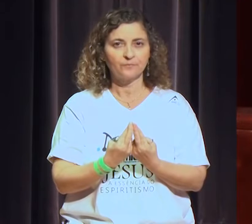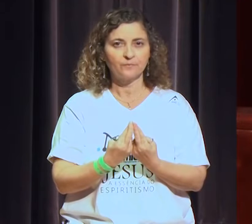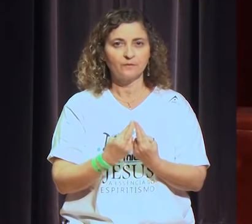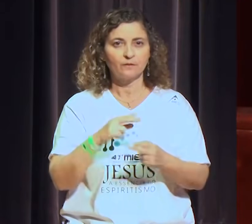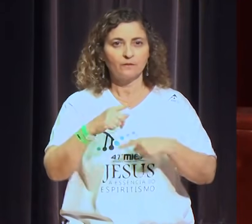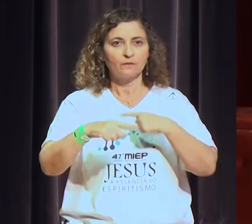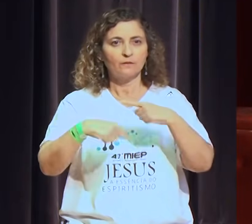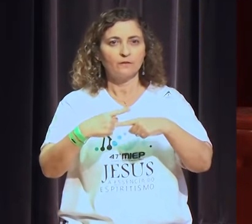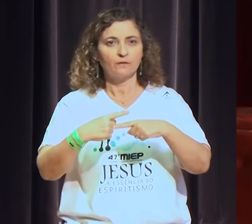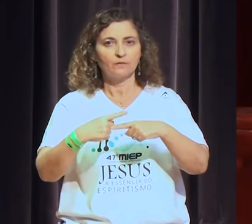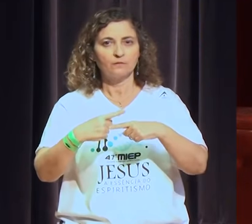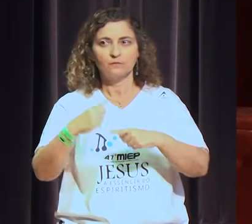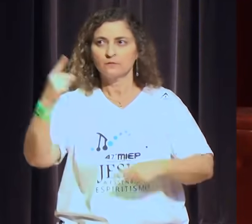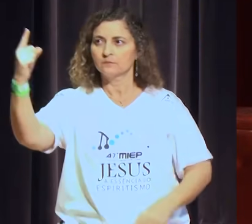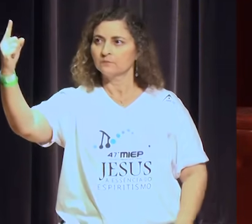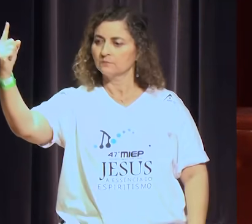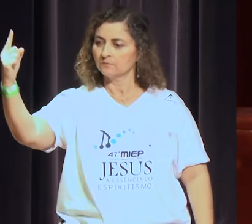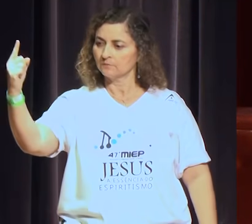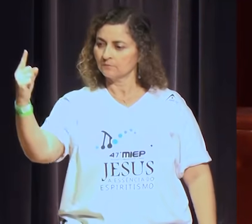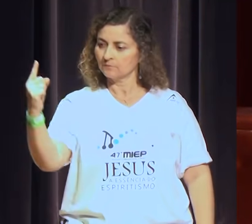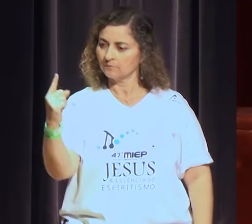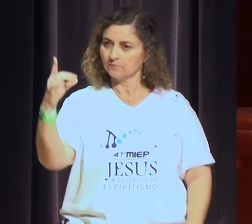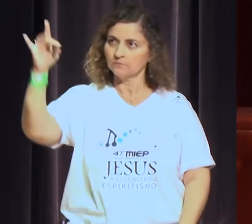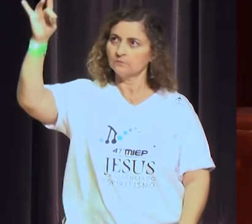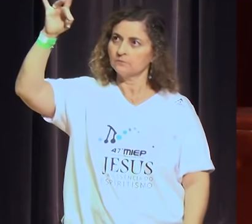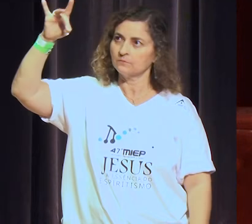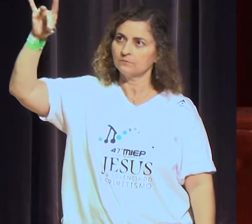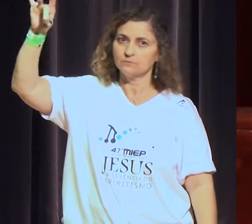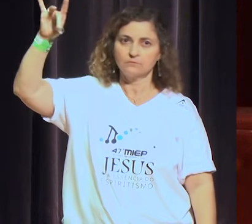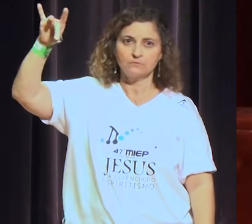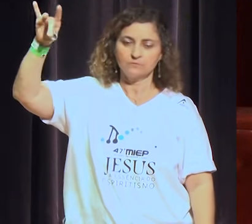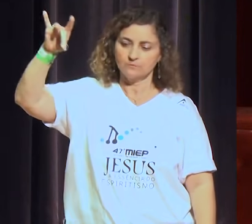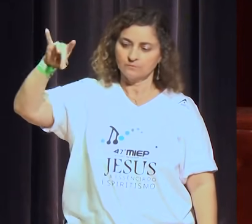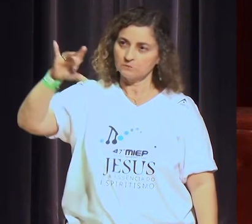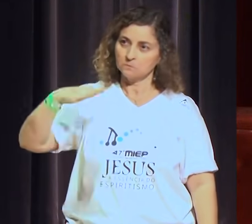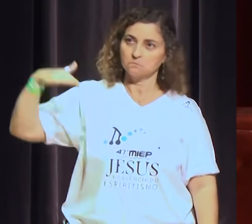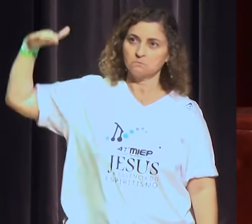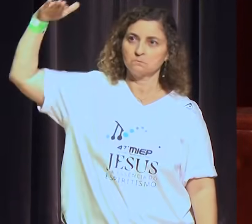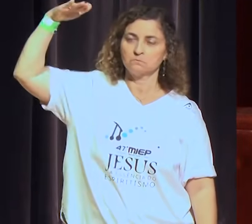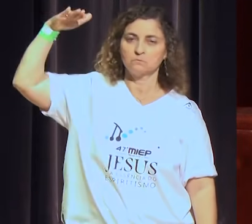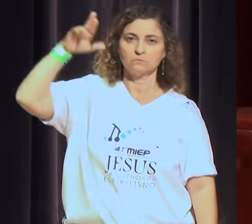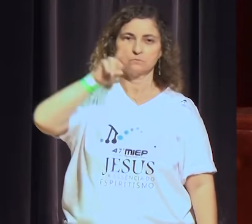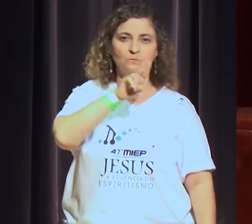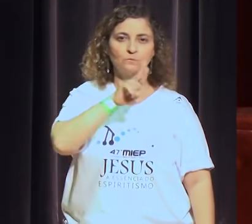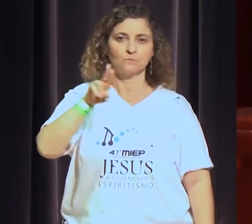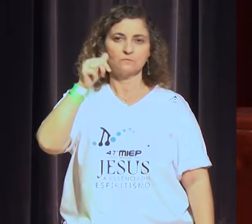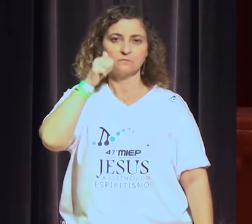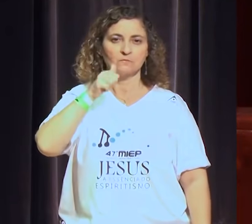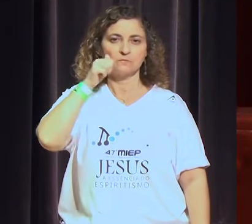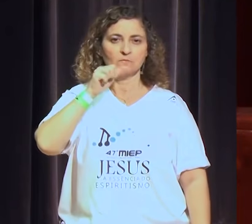nós começamos a fazer reunião, aí materializou a Sheila.